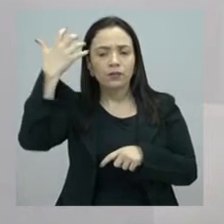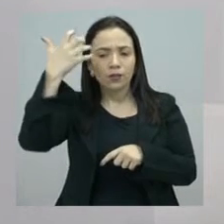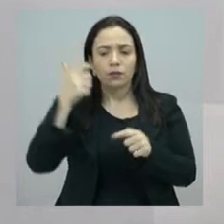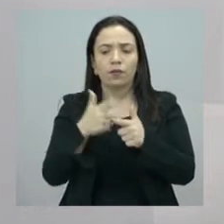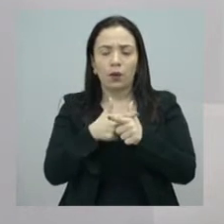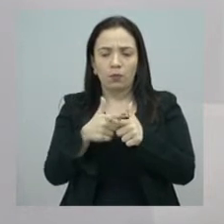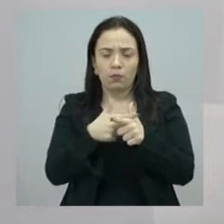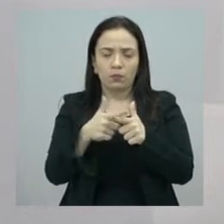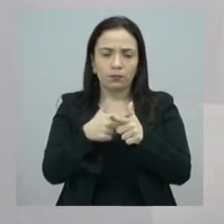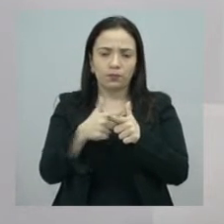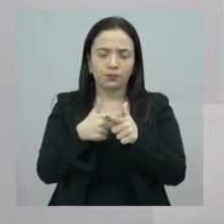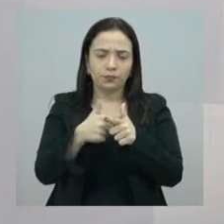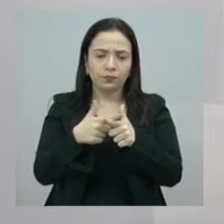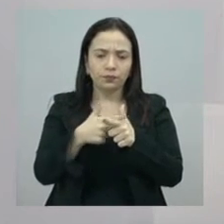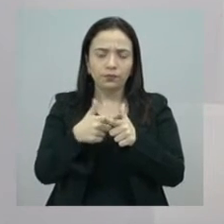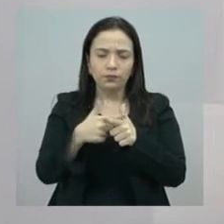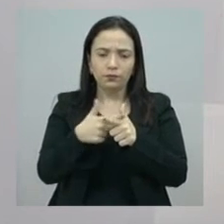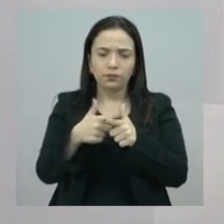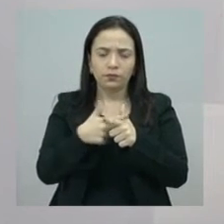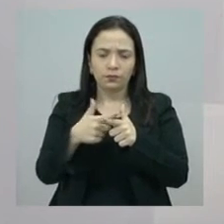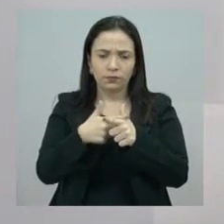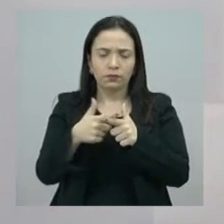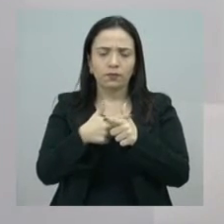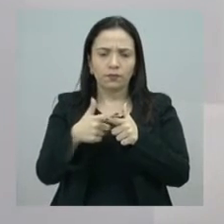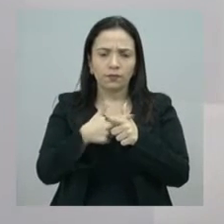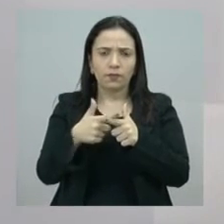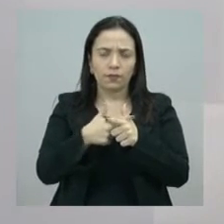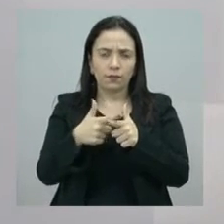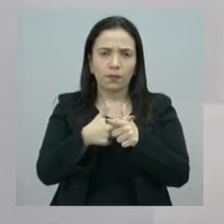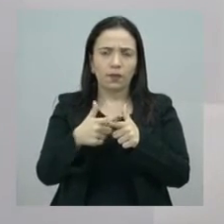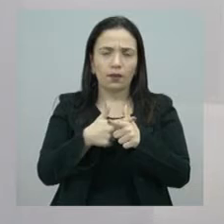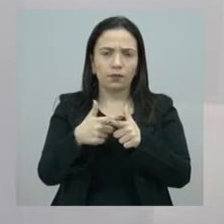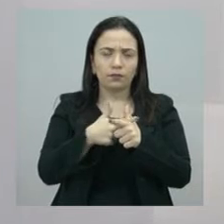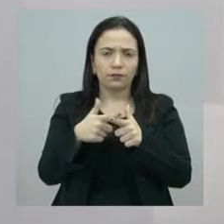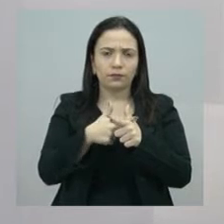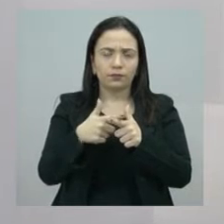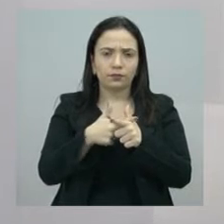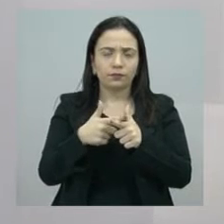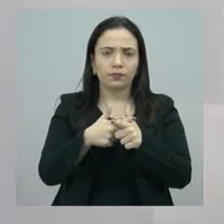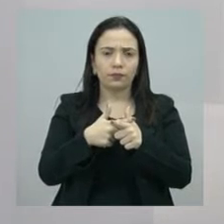seus problemas praticamente assim de uma forma mais